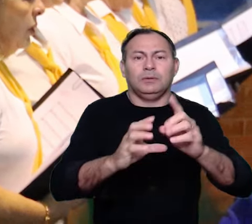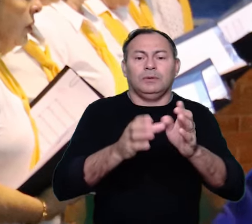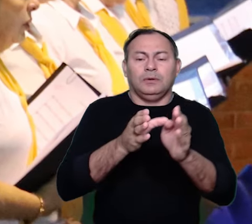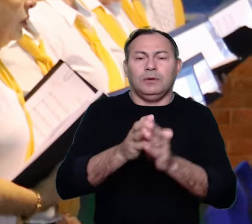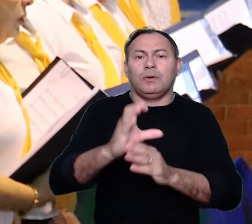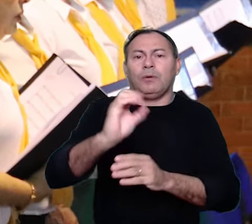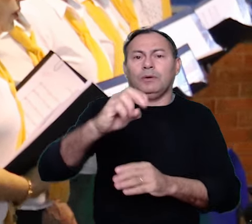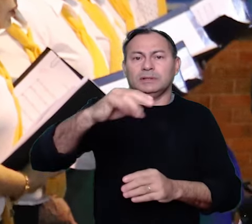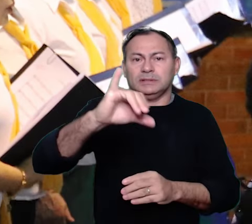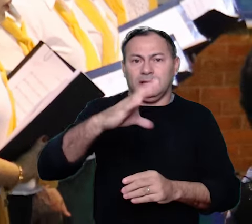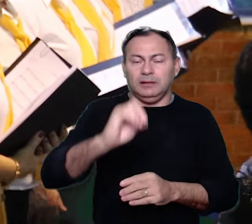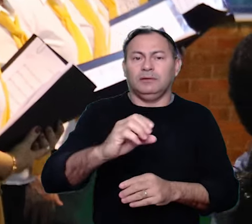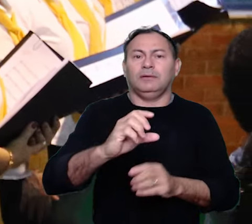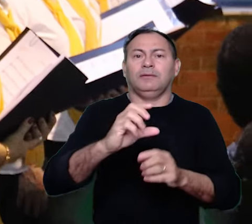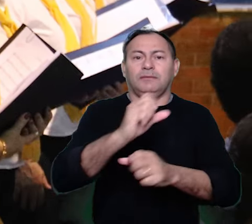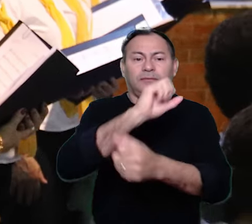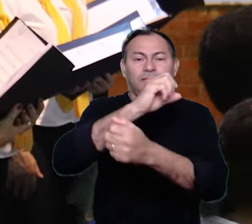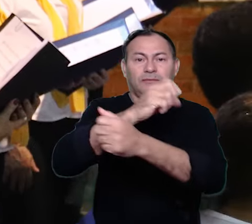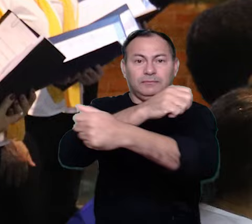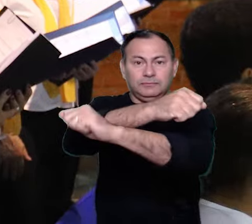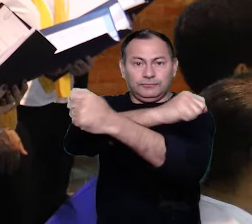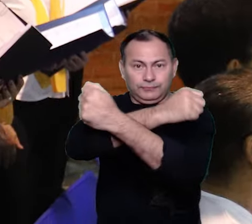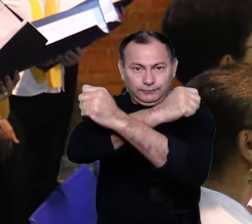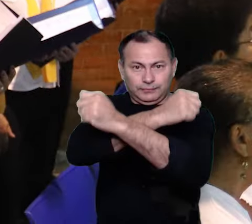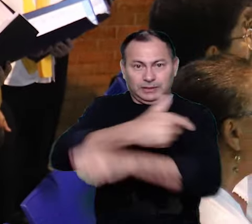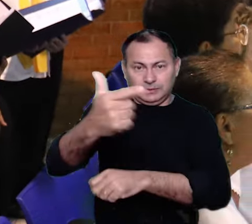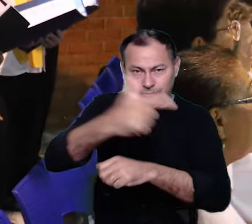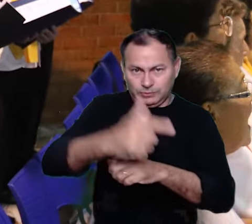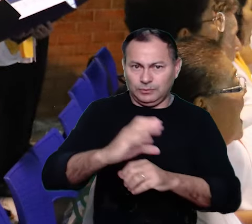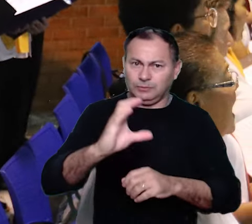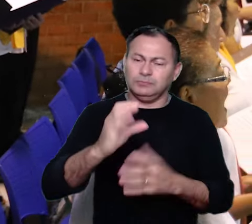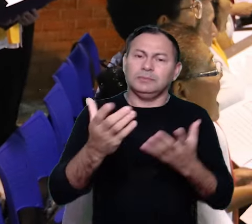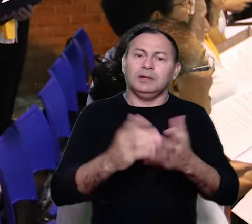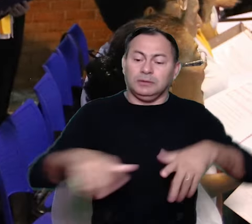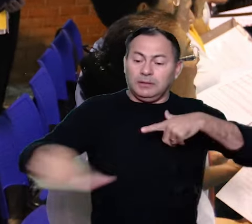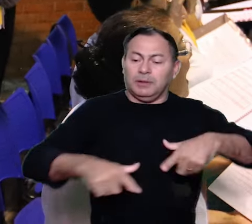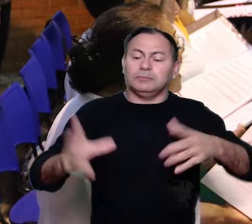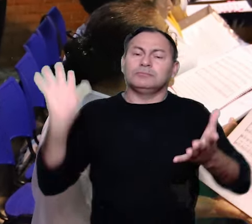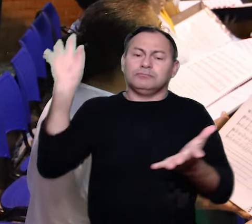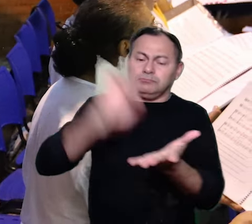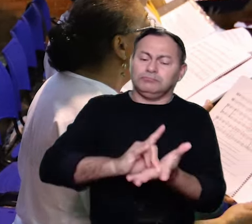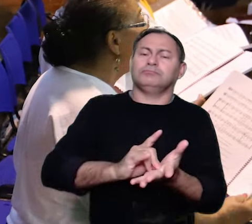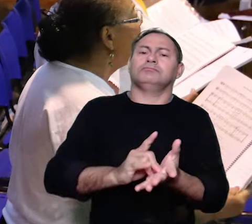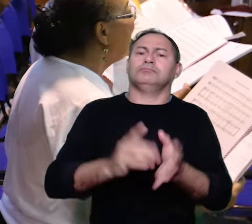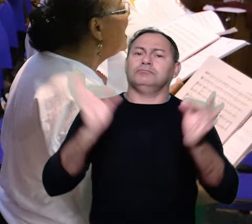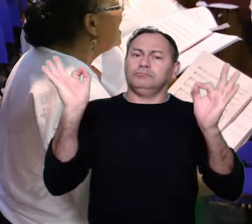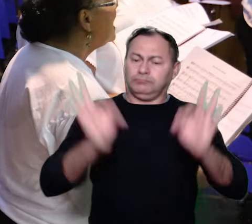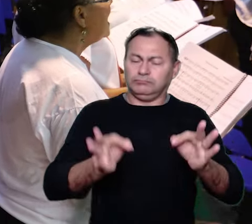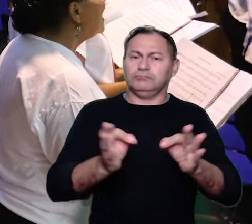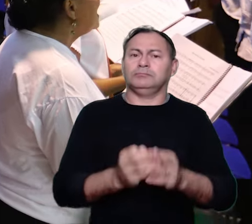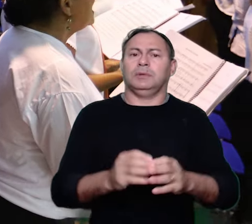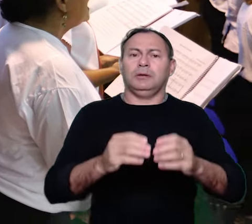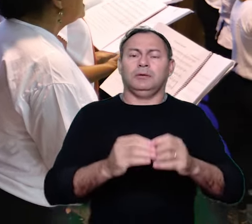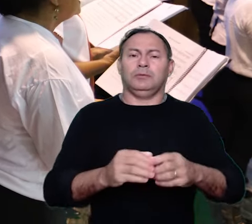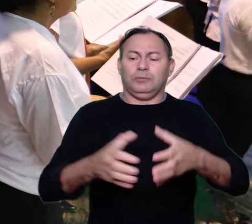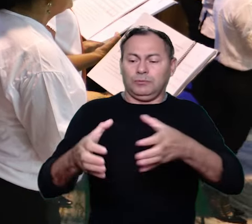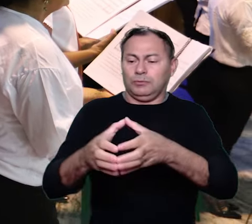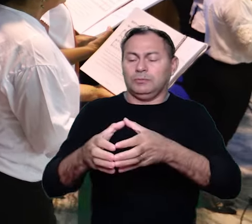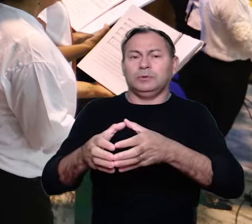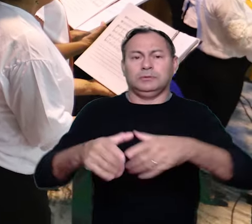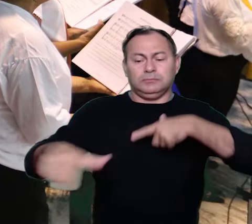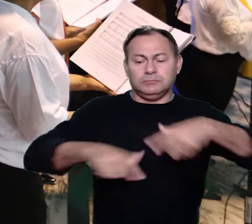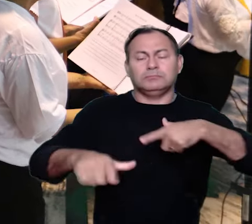alinhado às prescrições do Conselho Vaticano II, para que seu trabalho se torne efetivamente